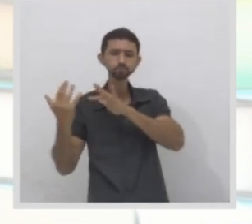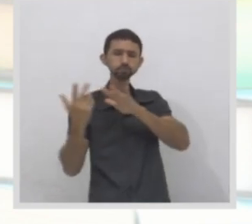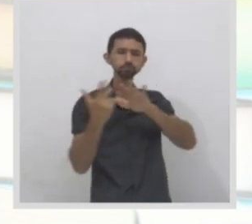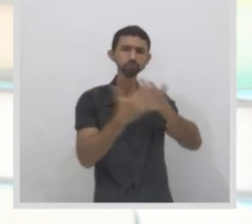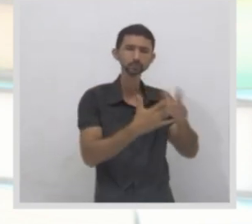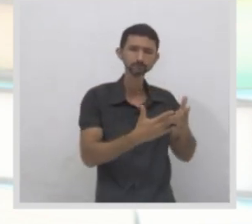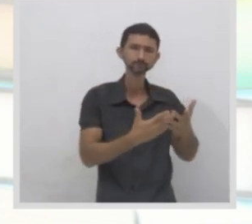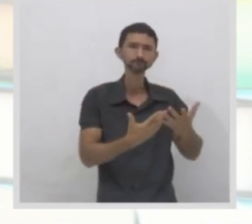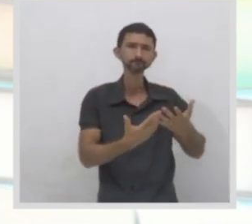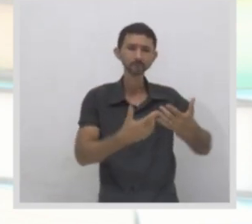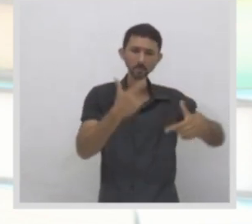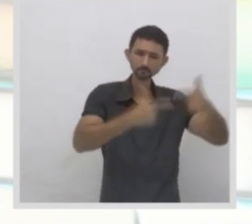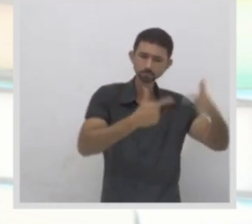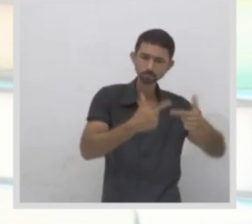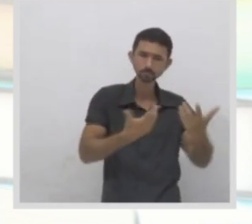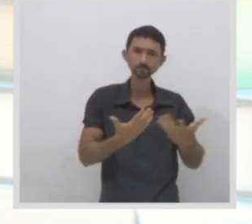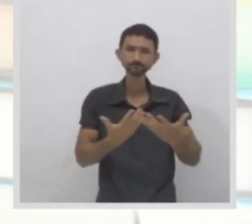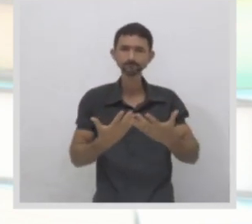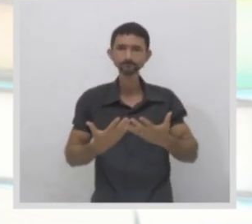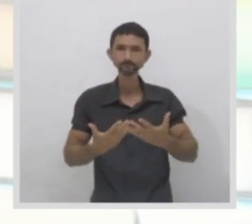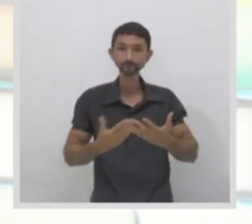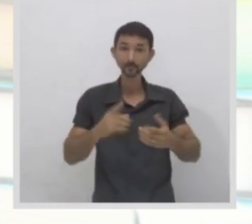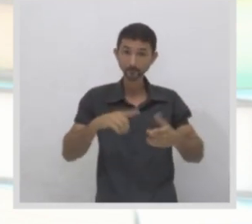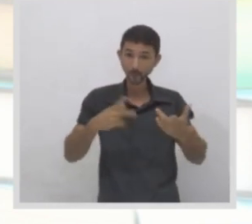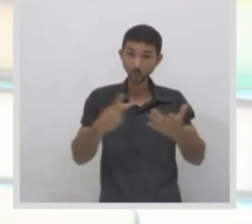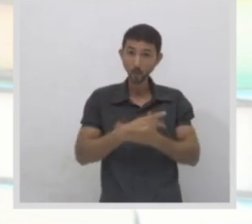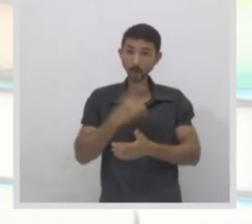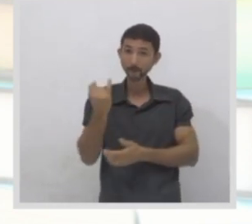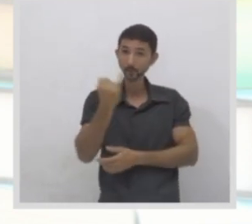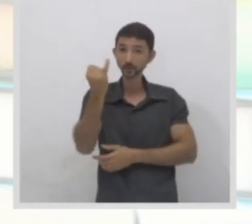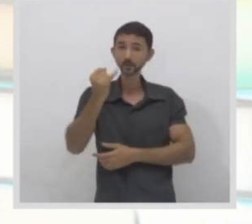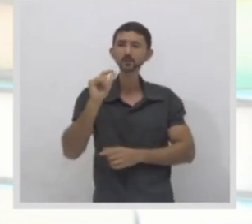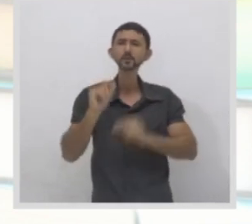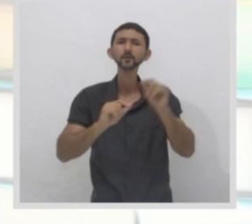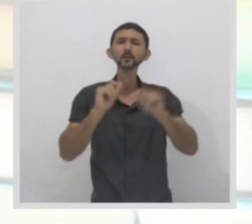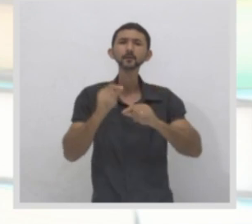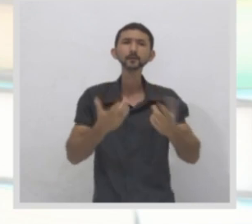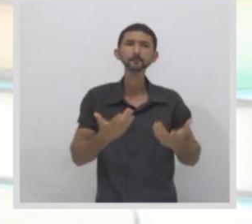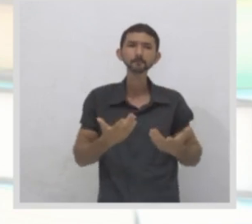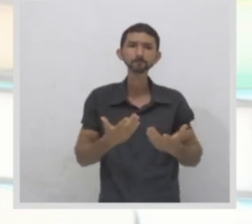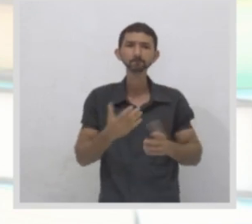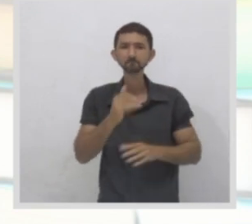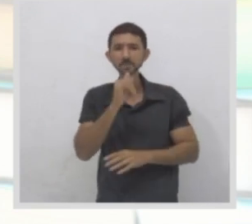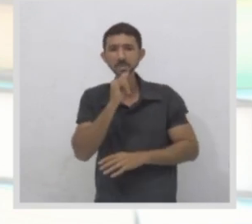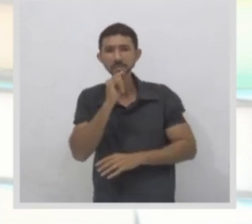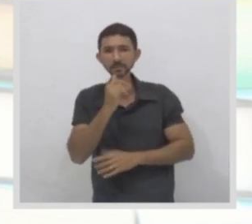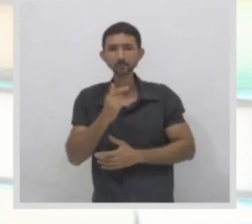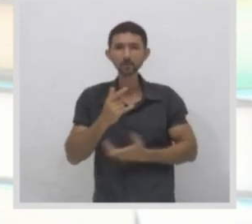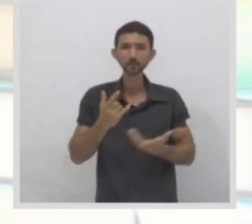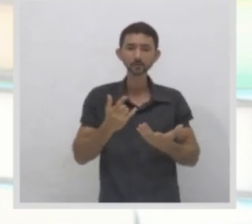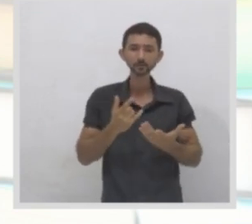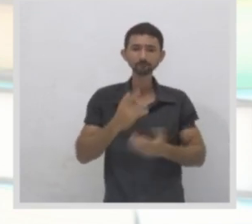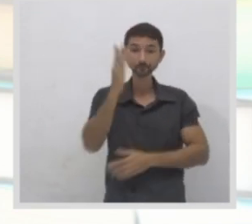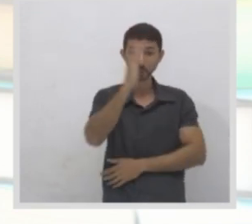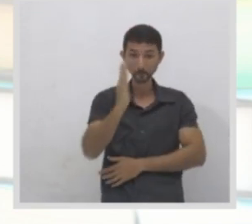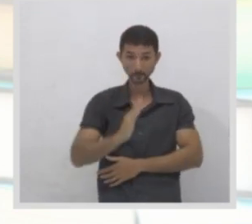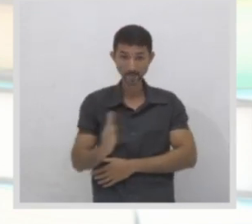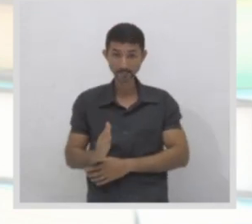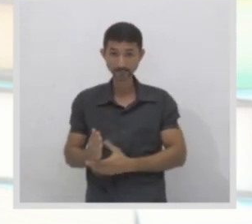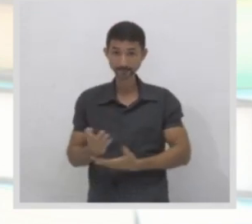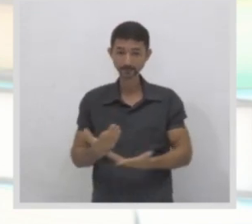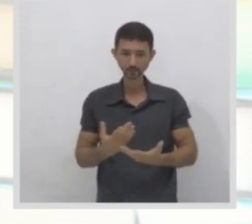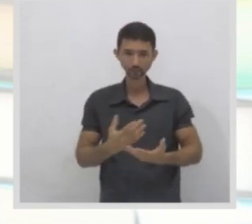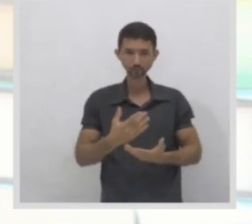Tá? Uma outra consequência importante foi que, com o Brasil sob o domínio da